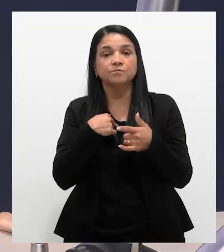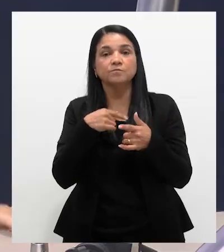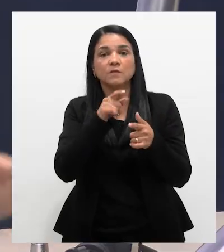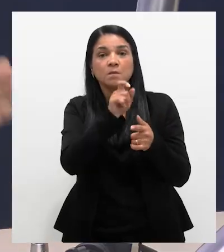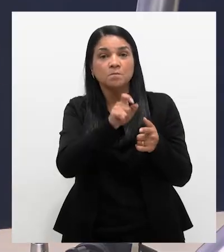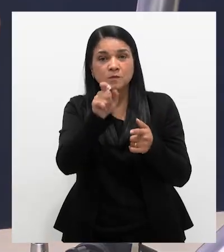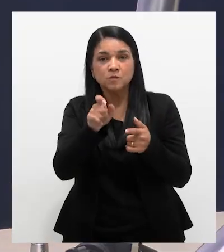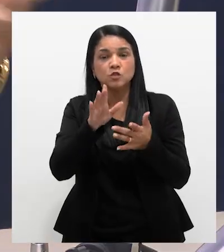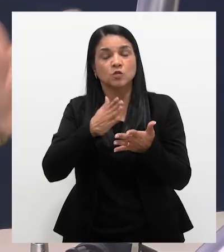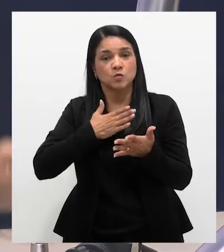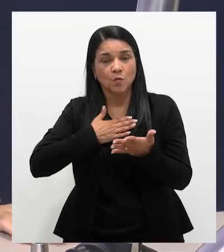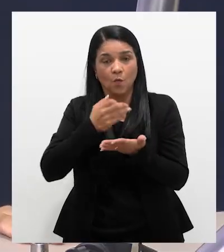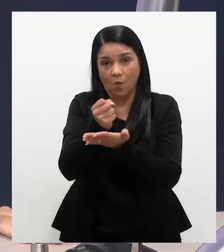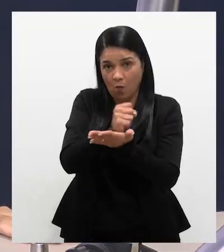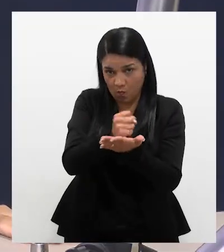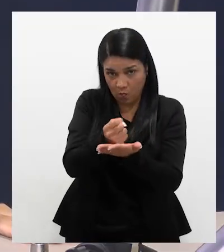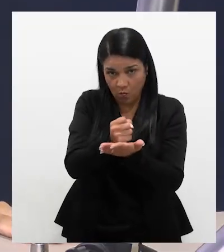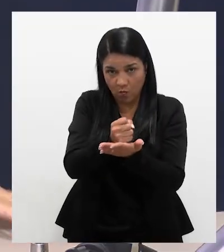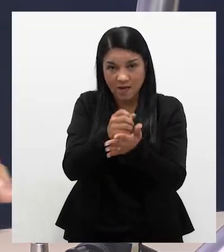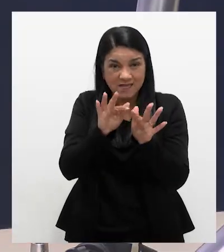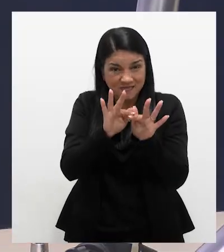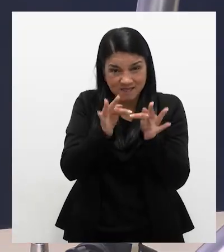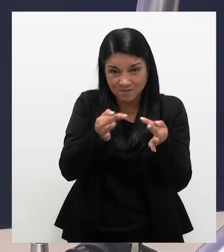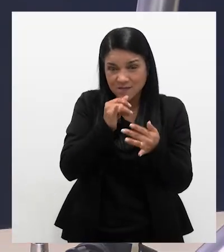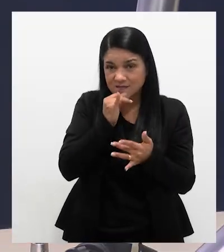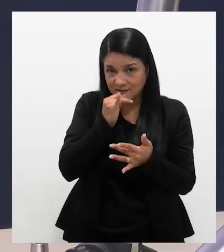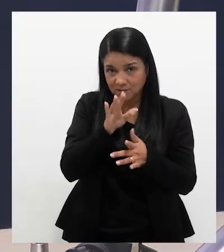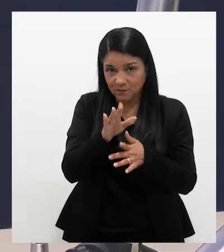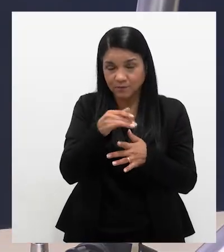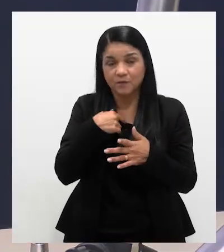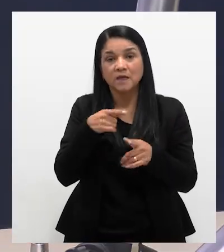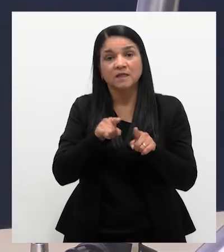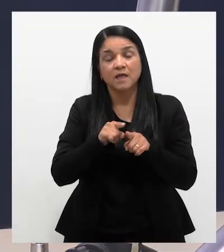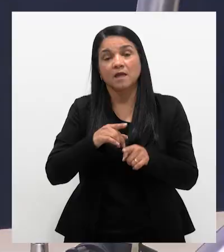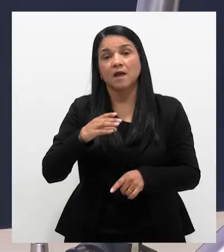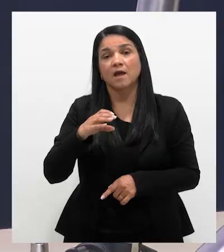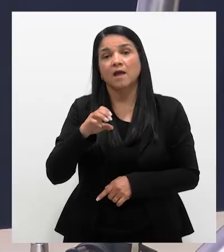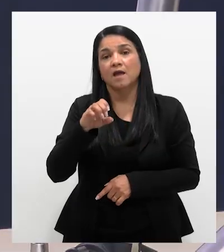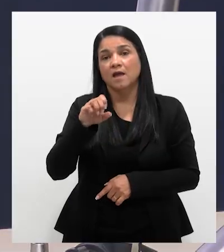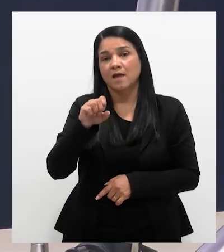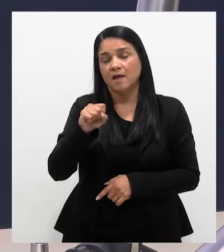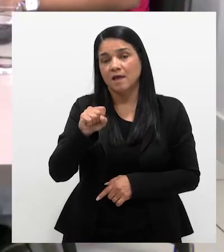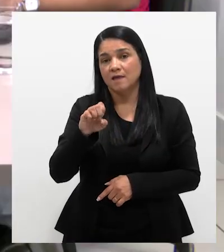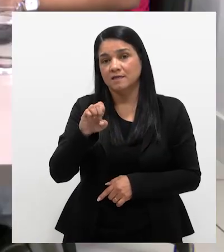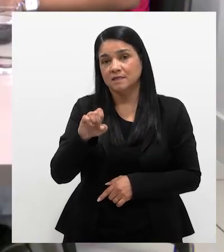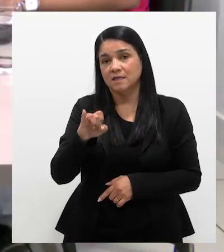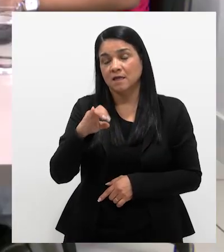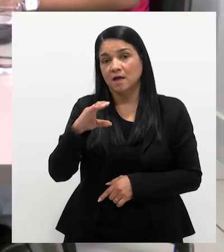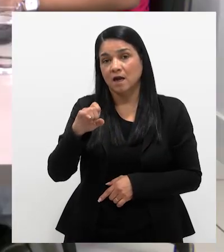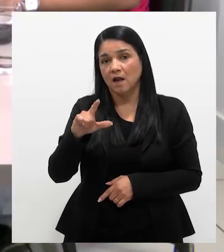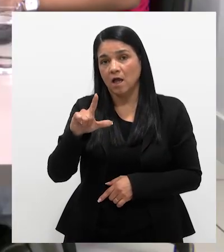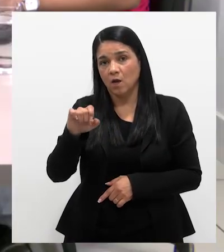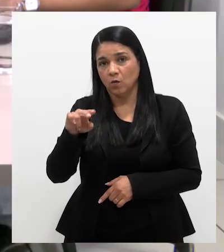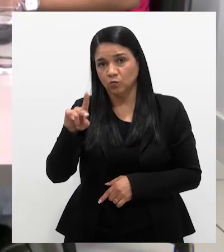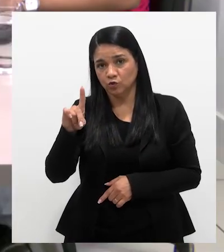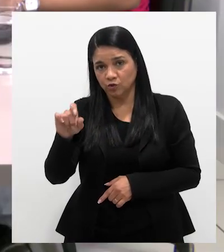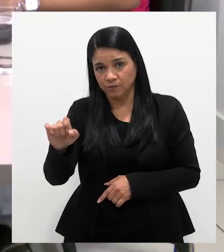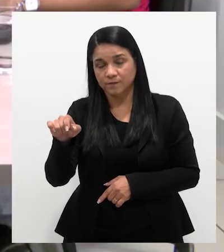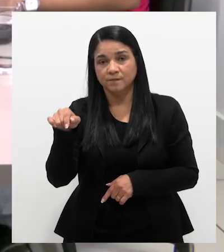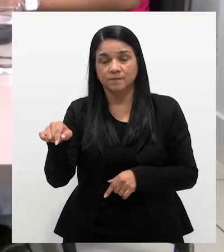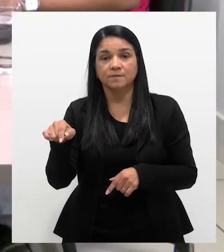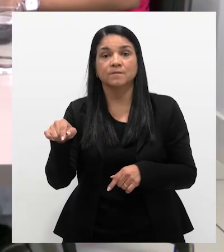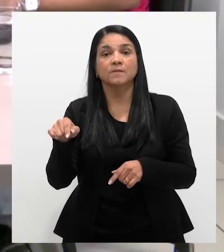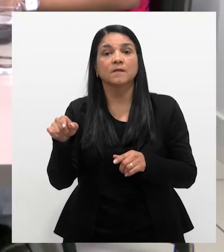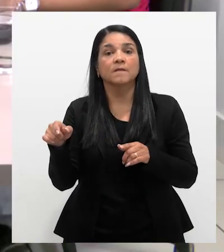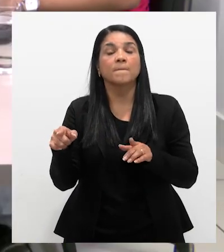que gostam de videogame. Por exemplo, a gente tem a xCloud lá da Microsoft. Você acessa